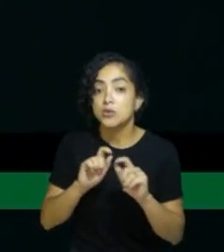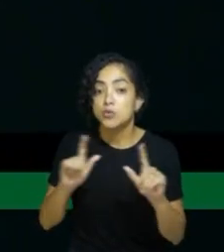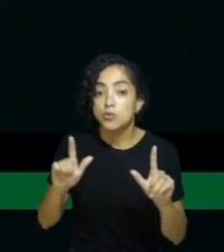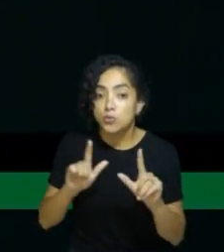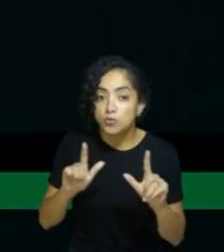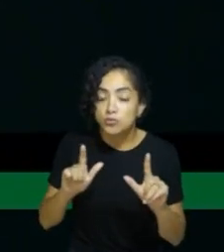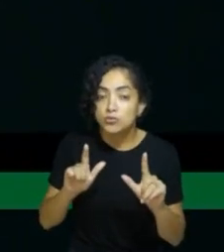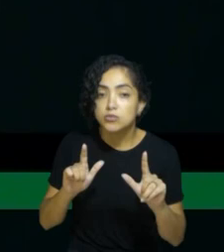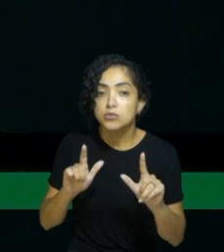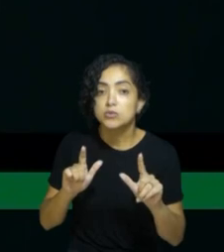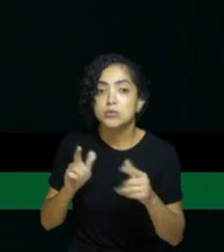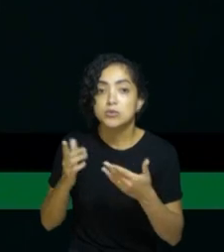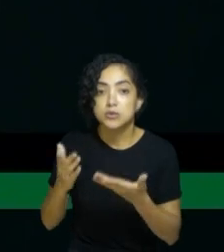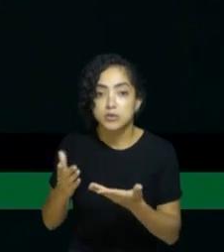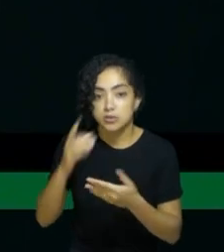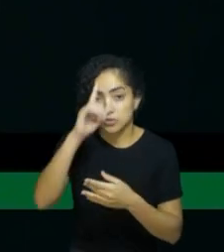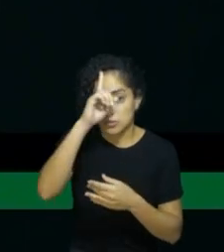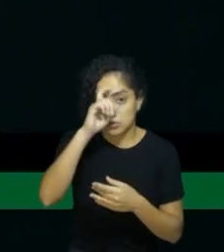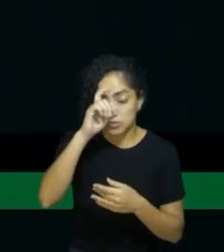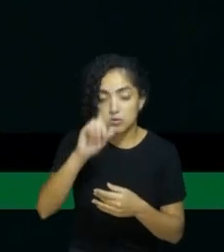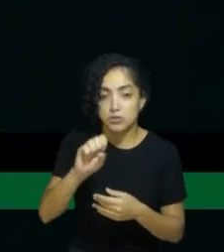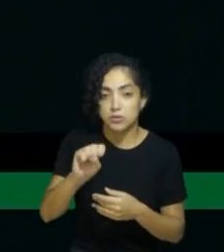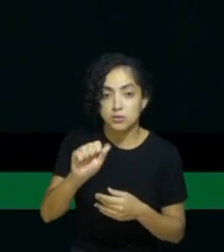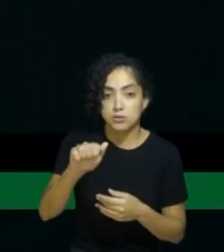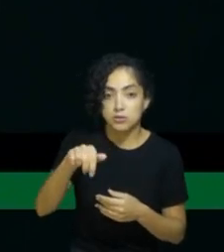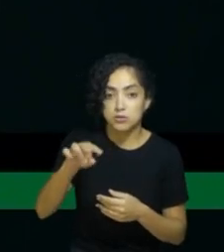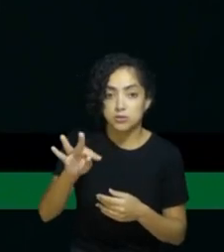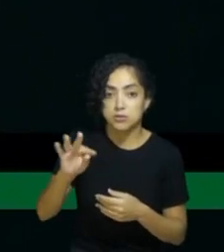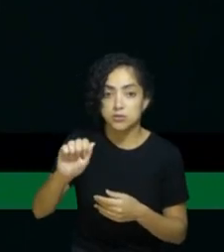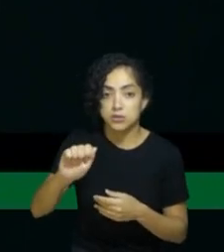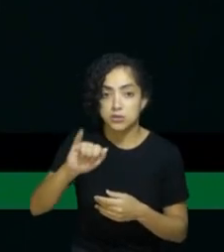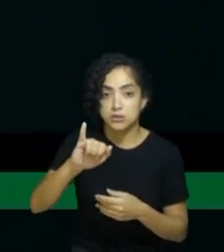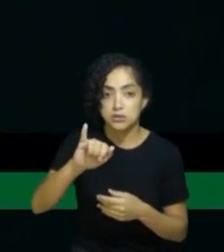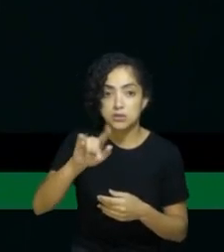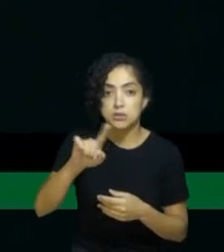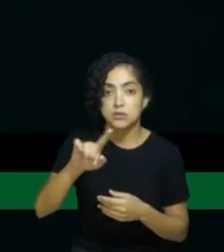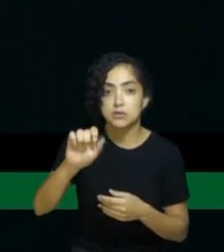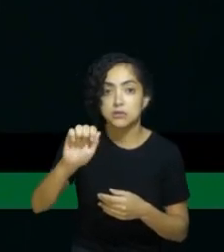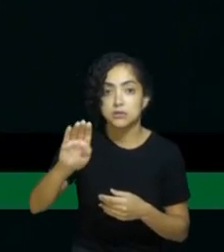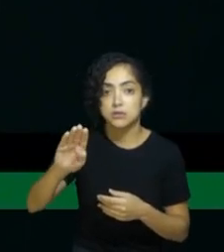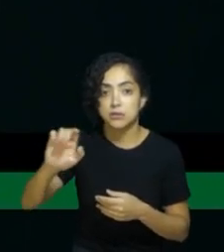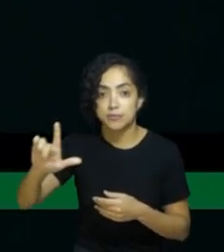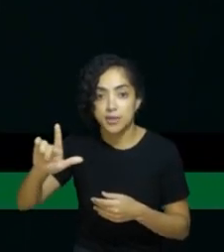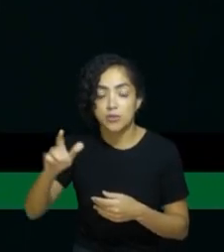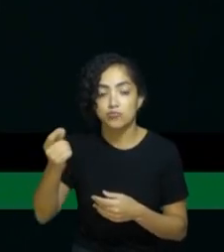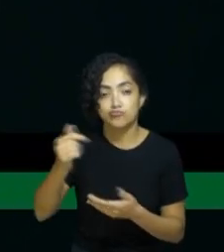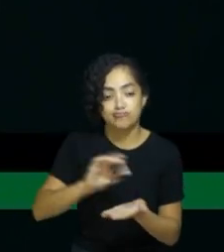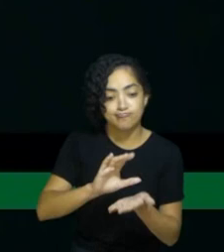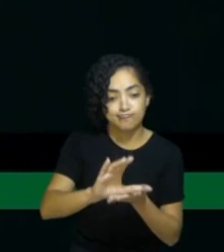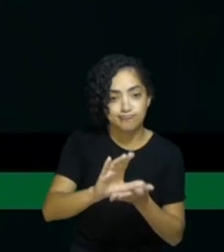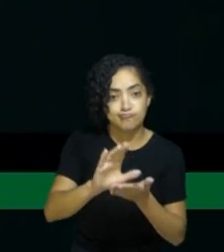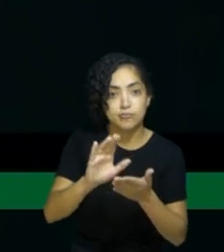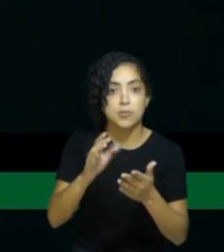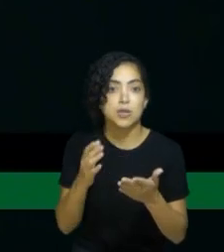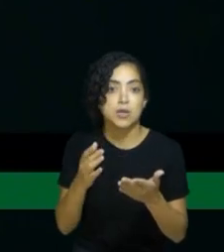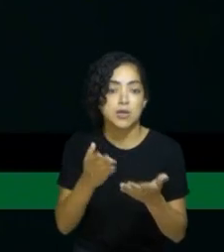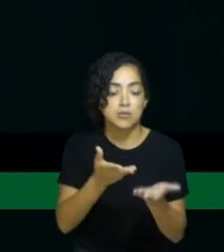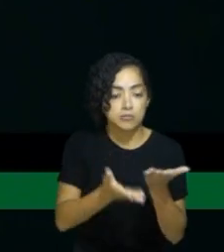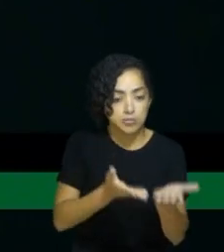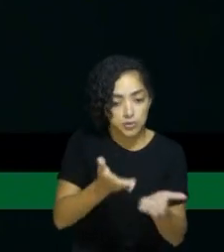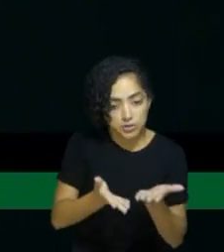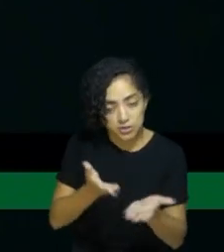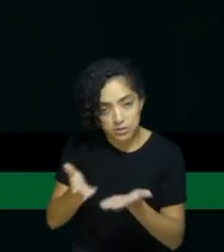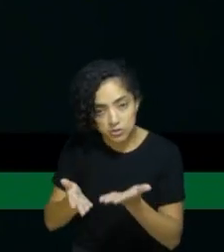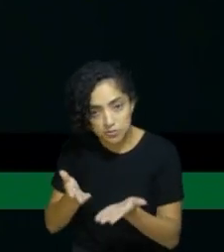situação do hospital Santa Isabel com relação à necessidade de recursos para manutenção do seu atendimento do